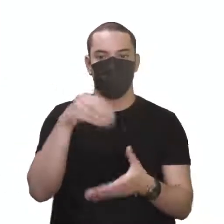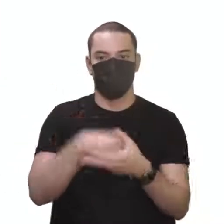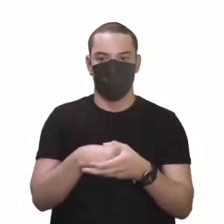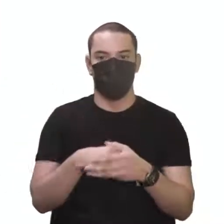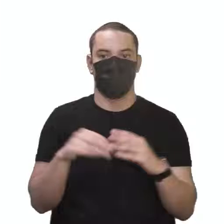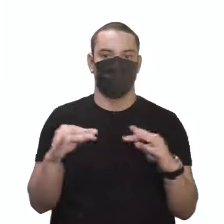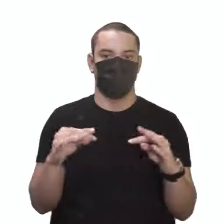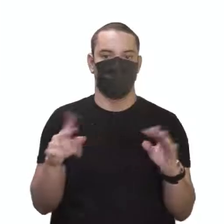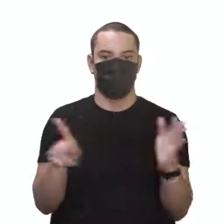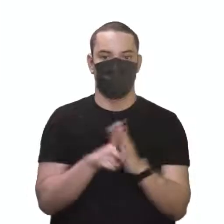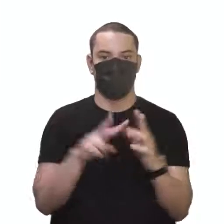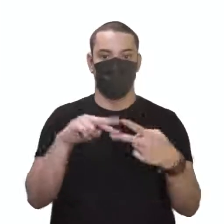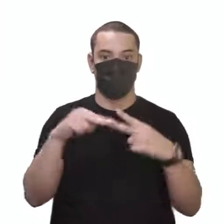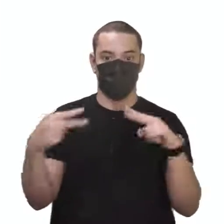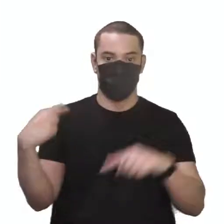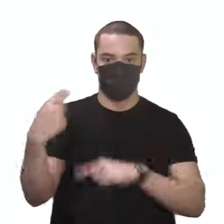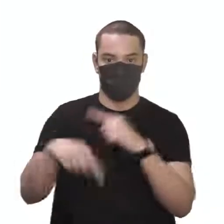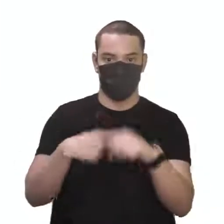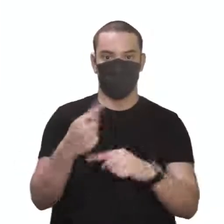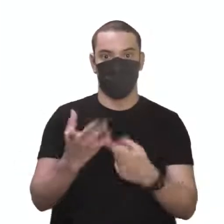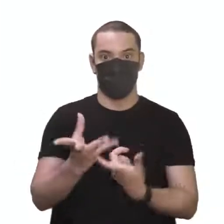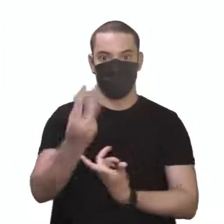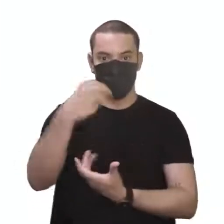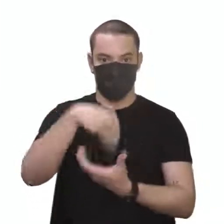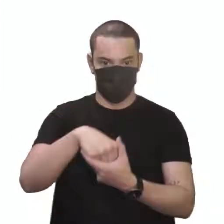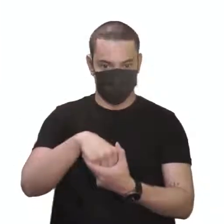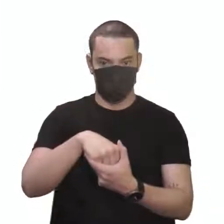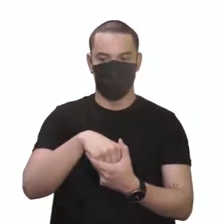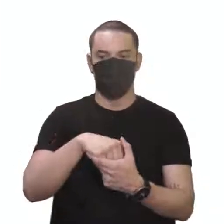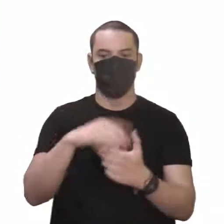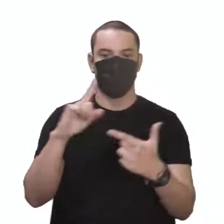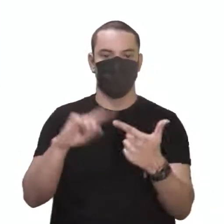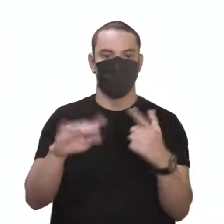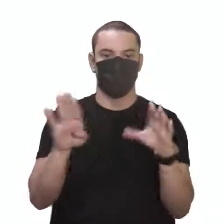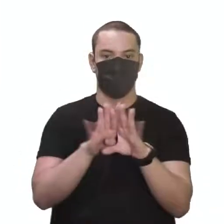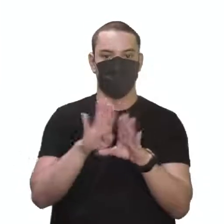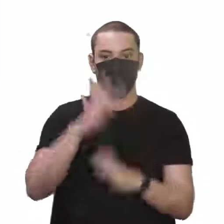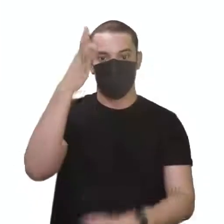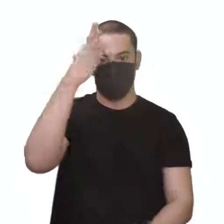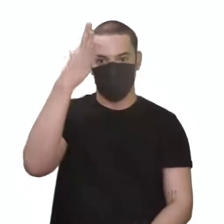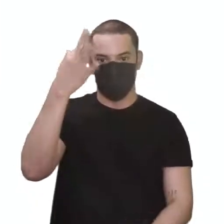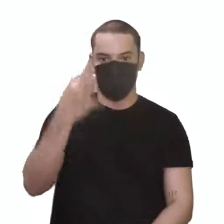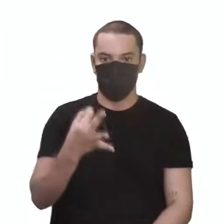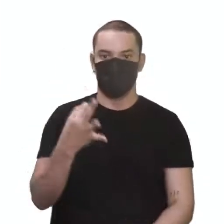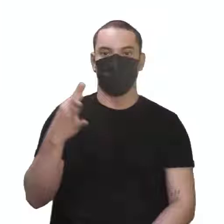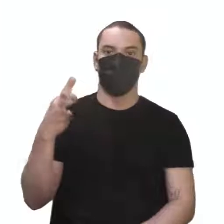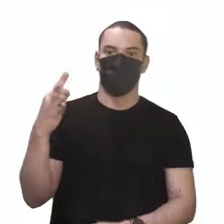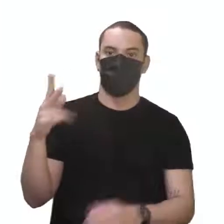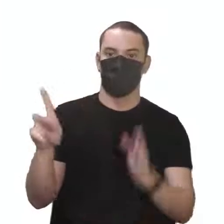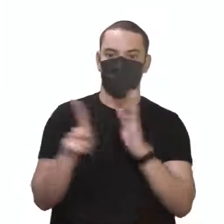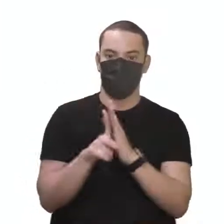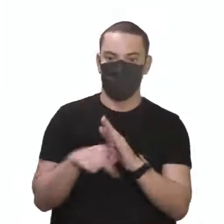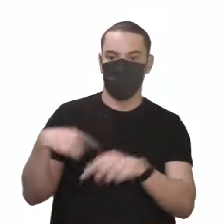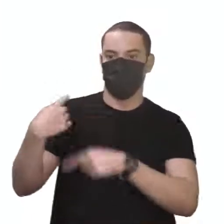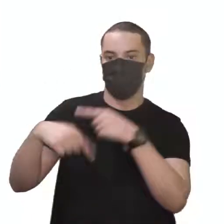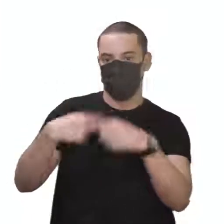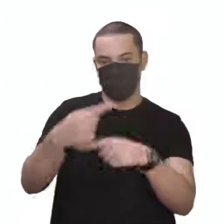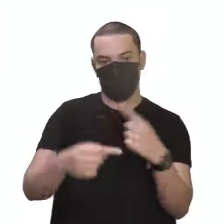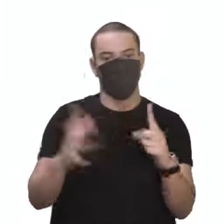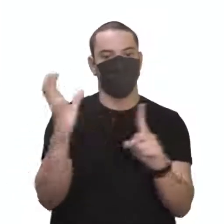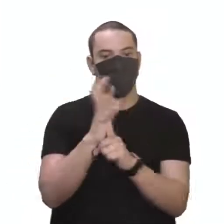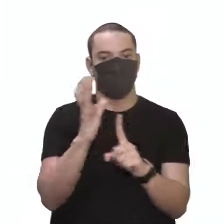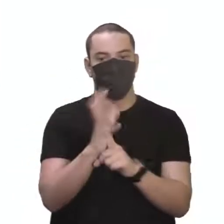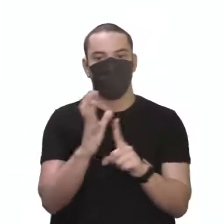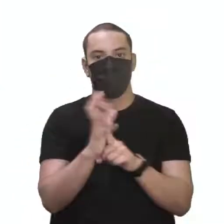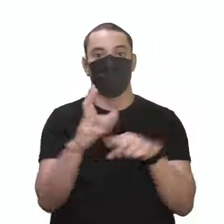e as questões éticas envolvidas. Vamos compreender a herança genética ligada, restrita e influenciada